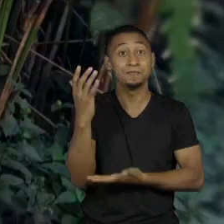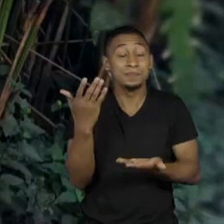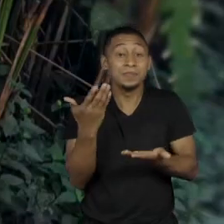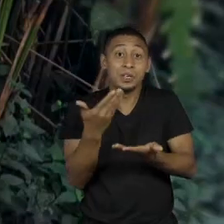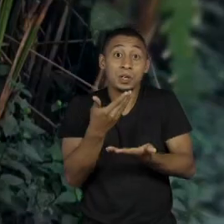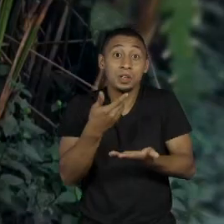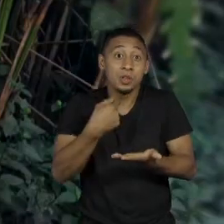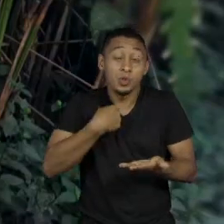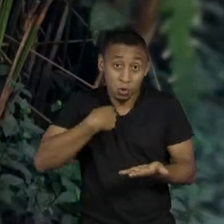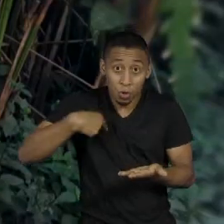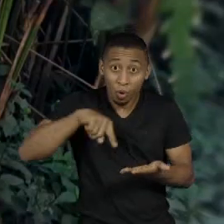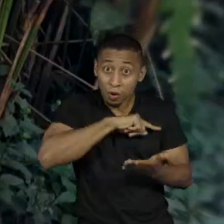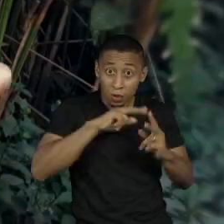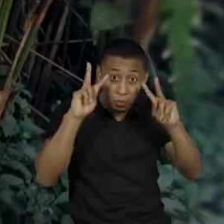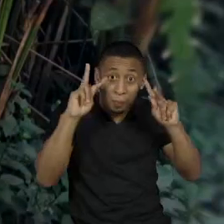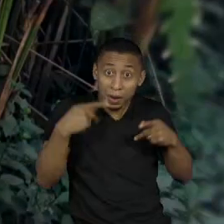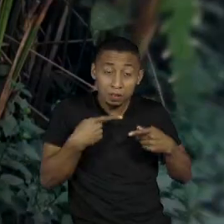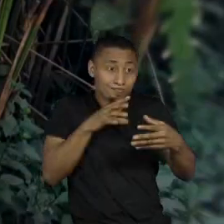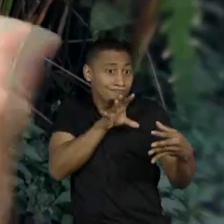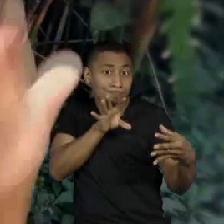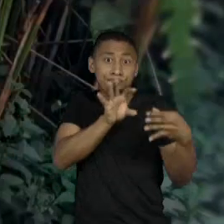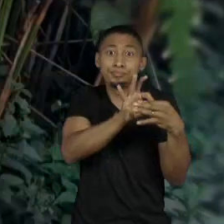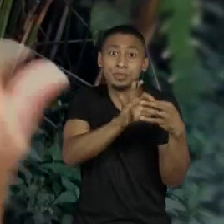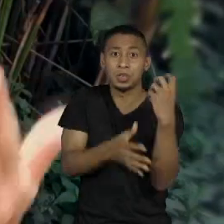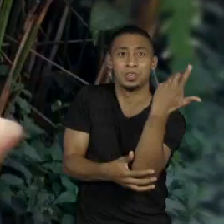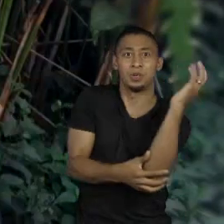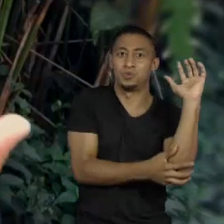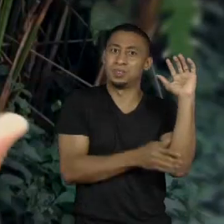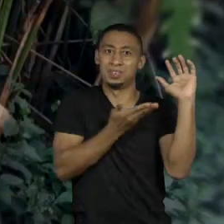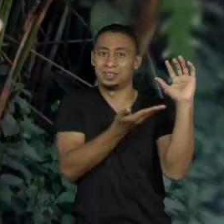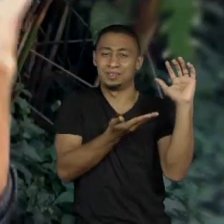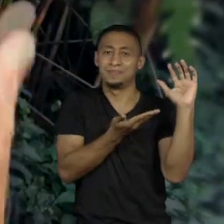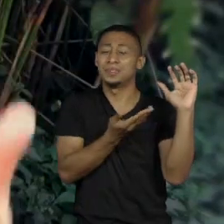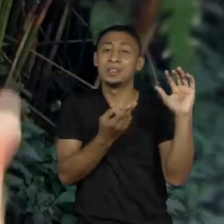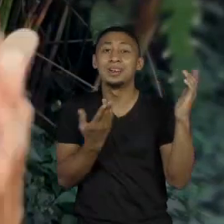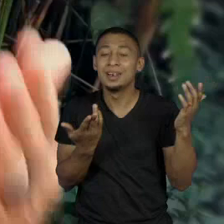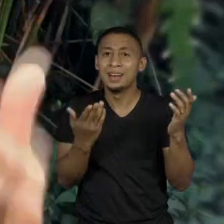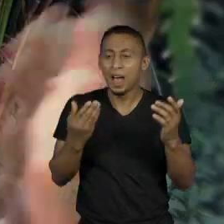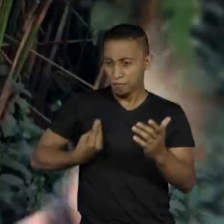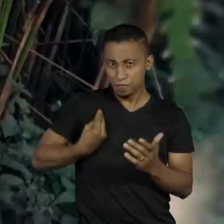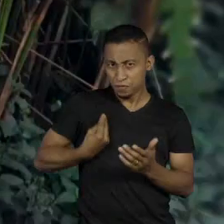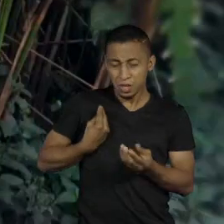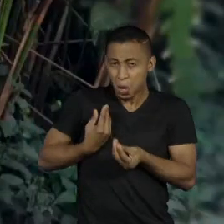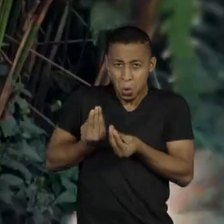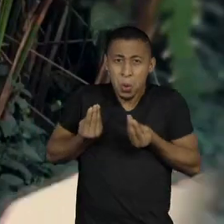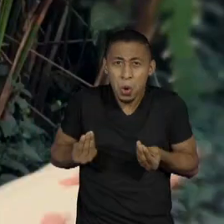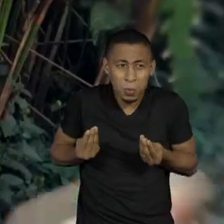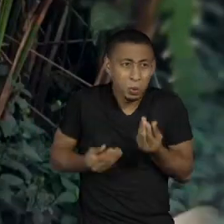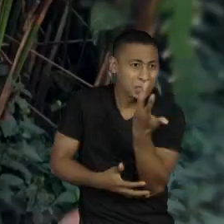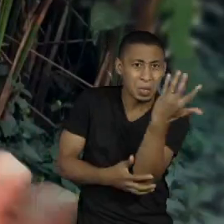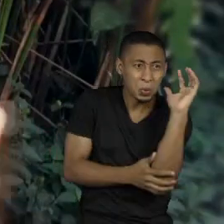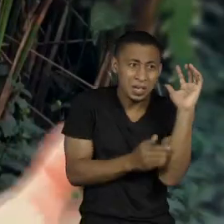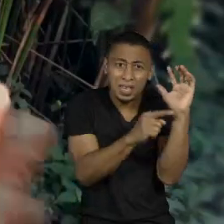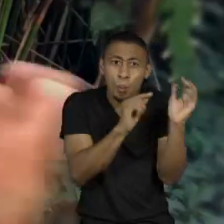dessa natureza, que não existe possibilidade de vida sem essa natureza que